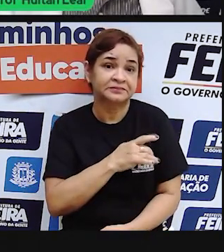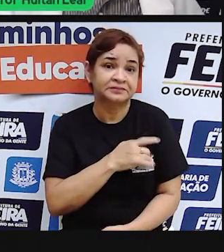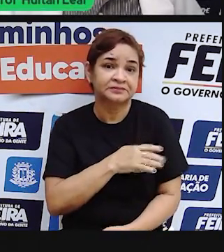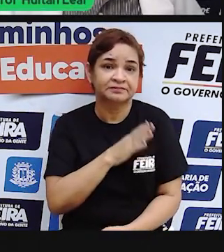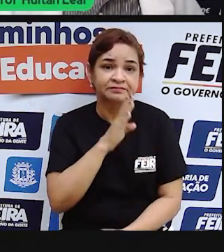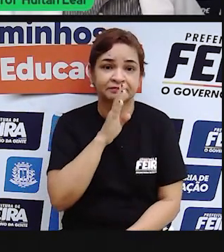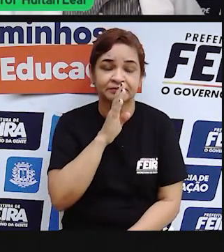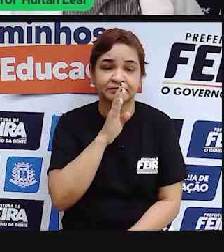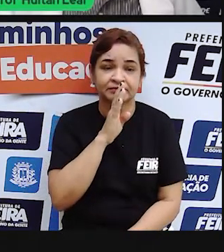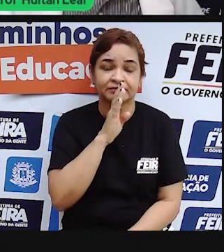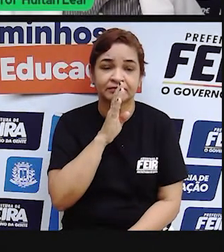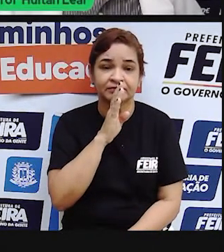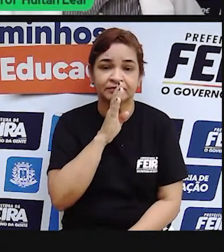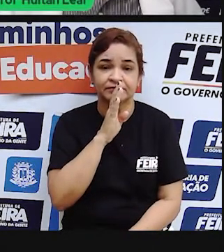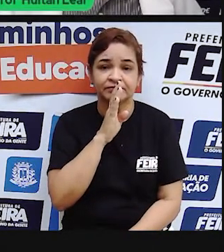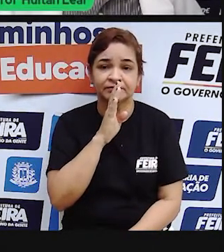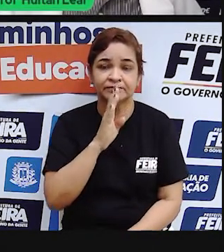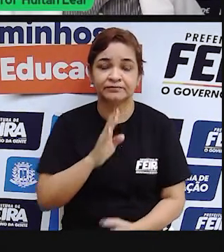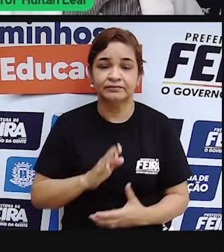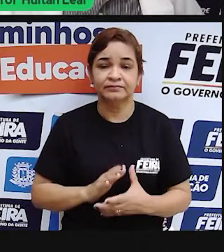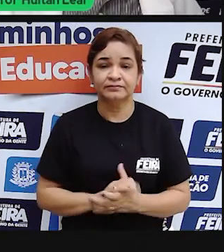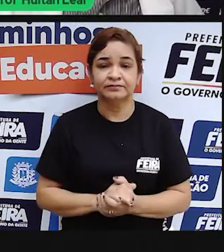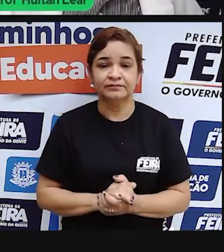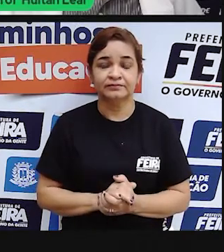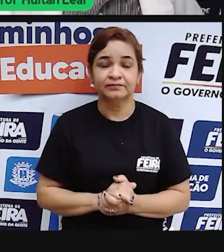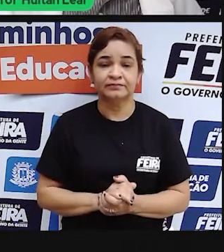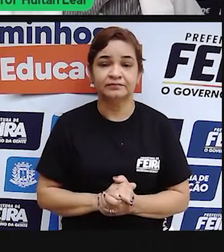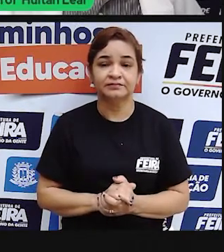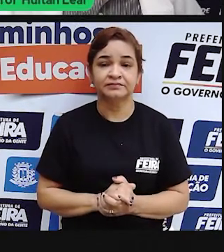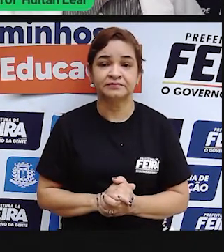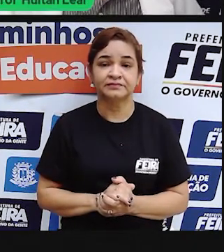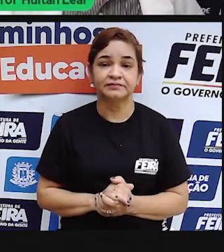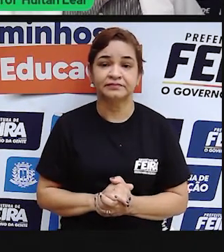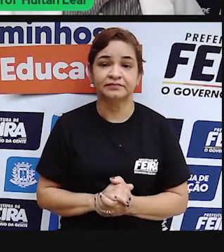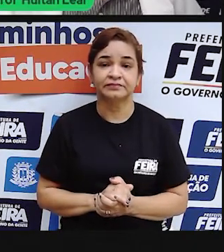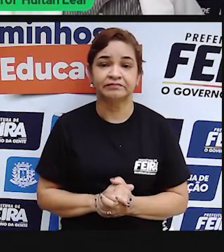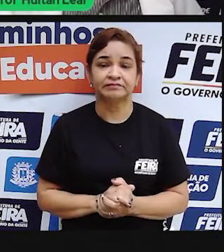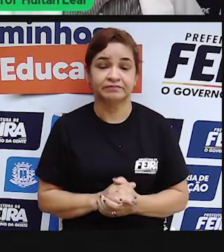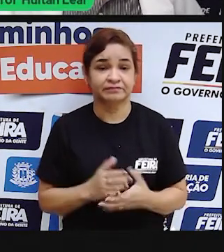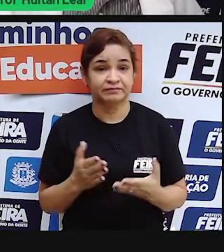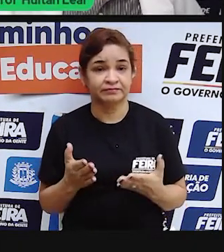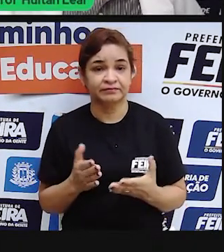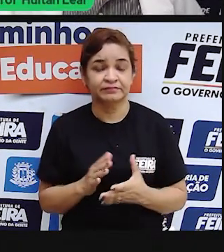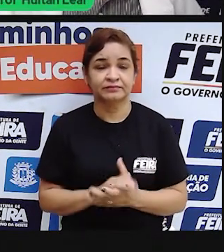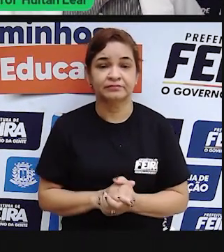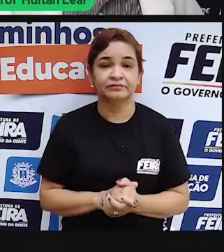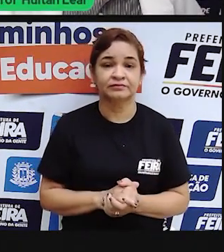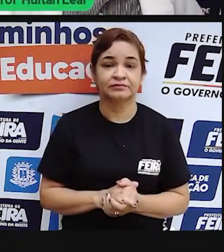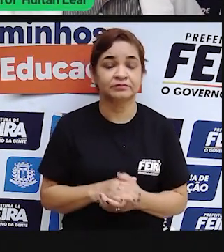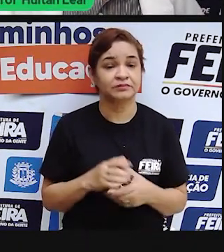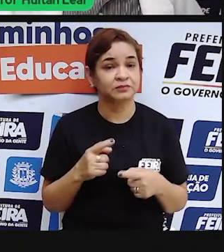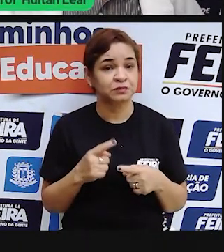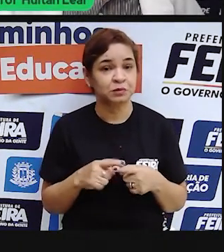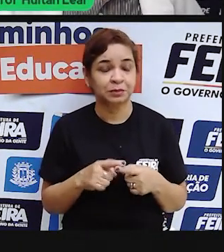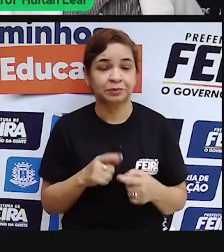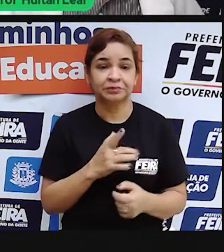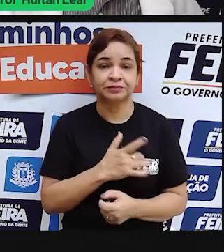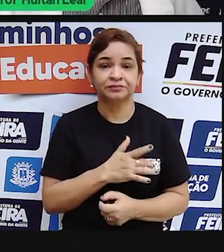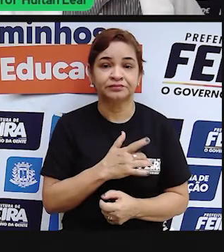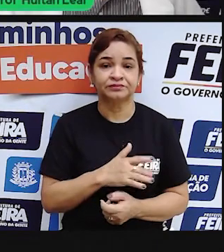caladinho. Ok? Ele não praticou. Ele sofreu a ação devido ao medo.